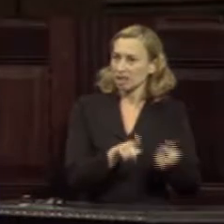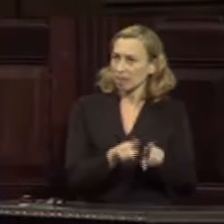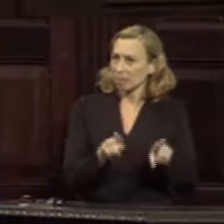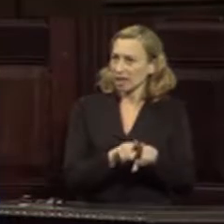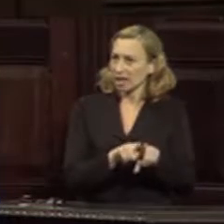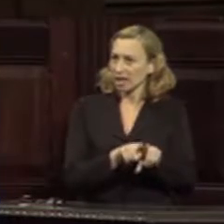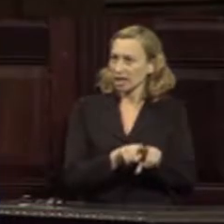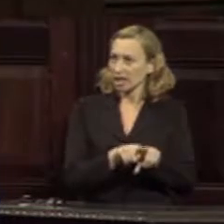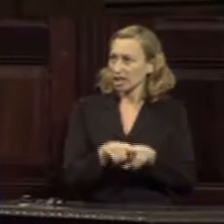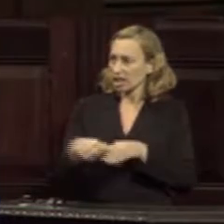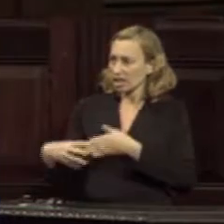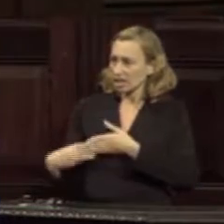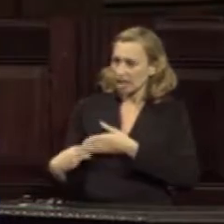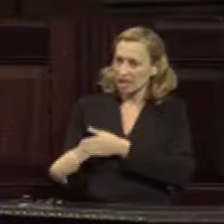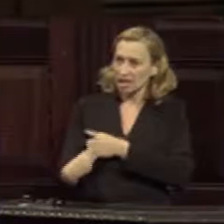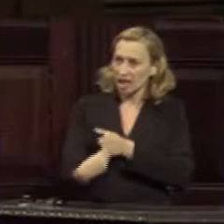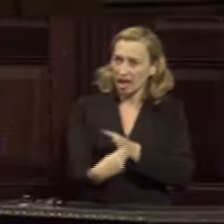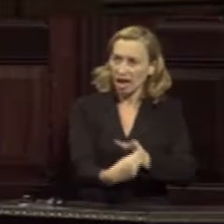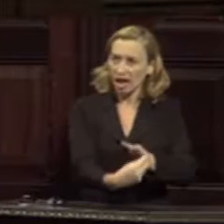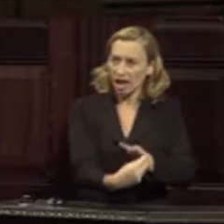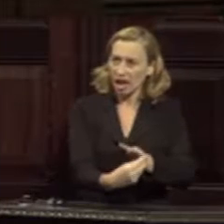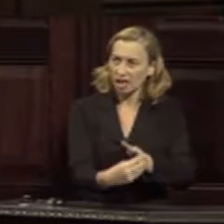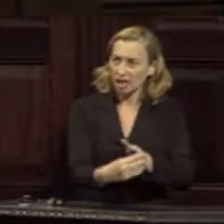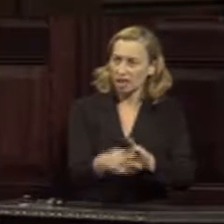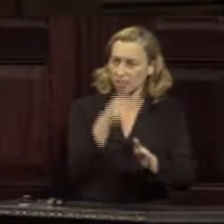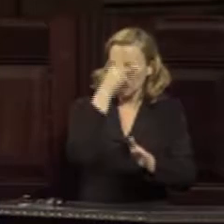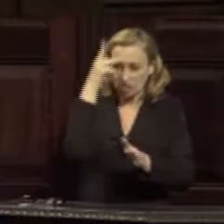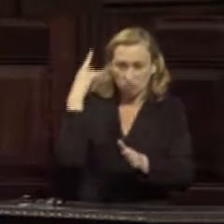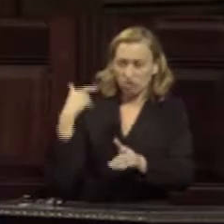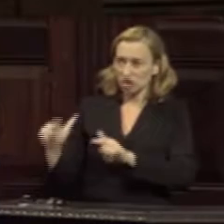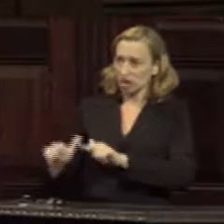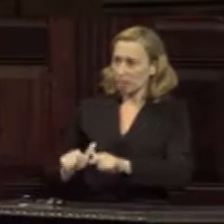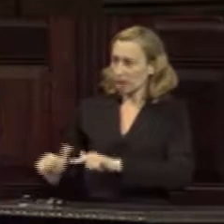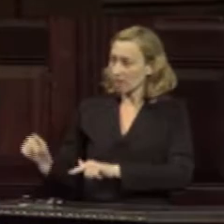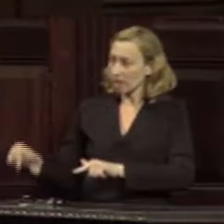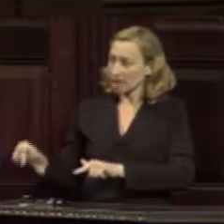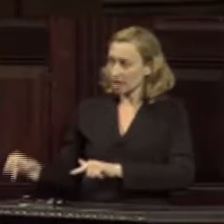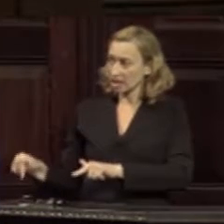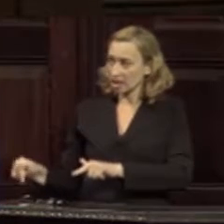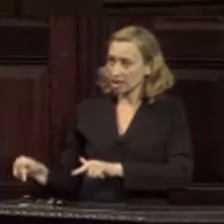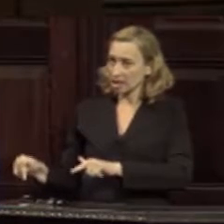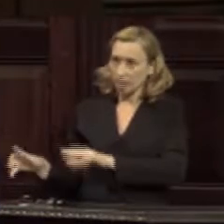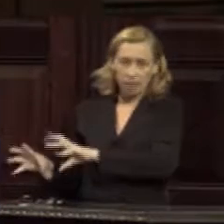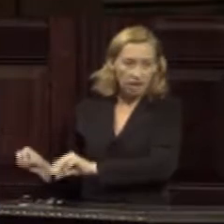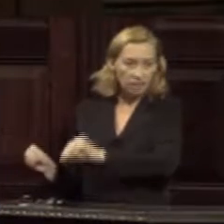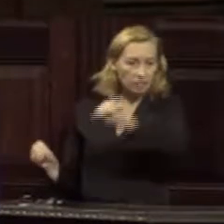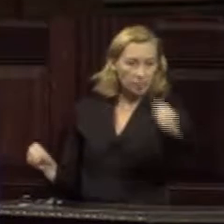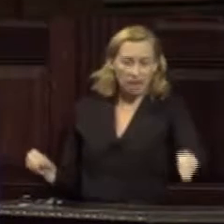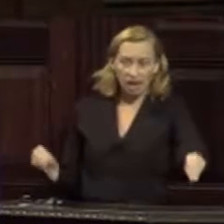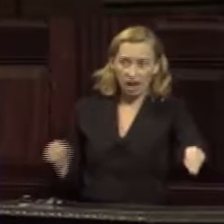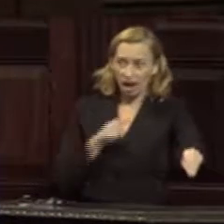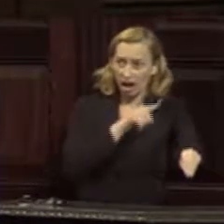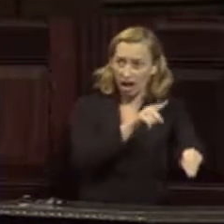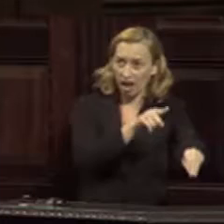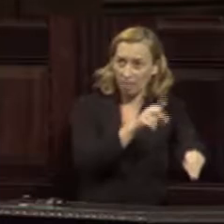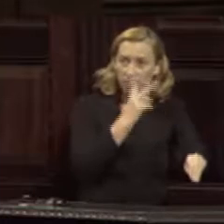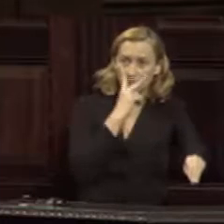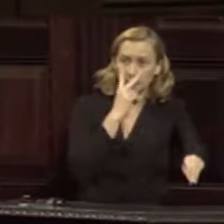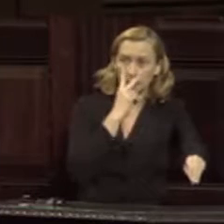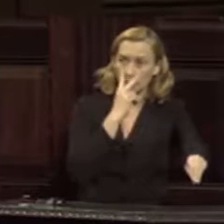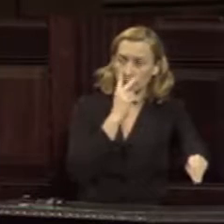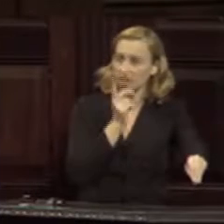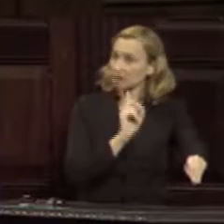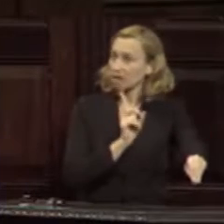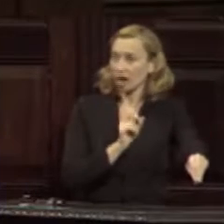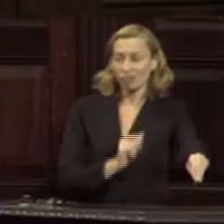de Campos, de São João da Barra, para o Espírito Santo, vão contratar mão de obra do Espírito Santo, vão